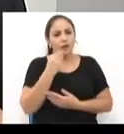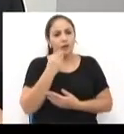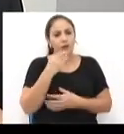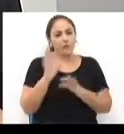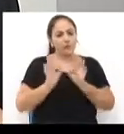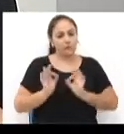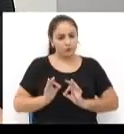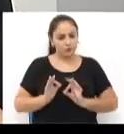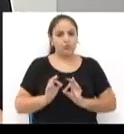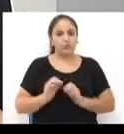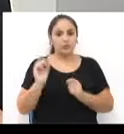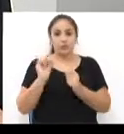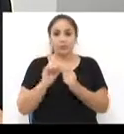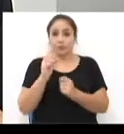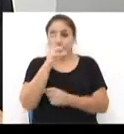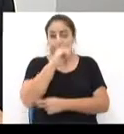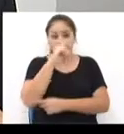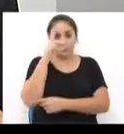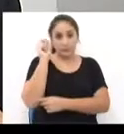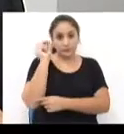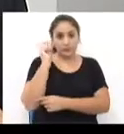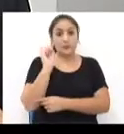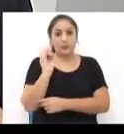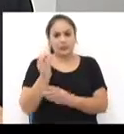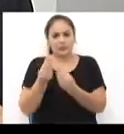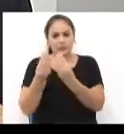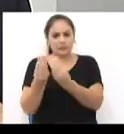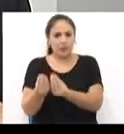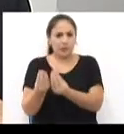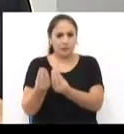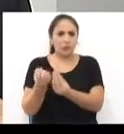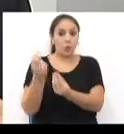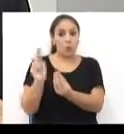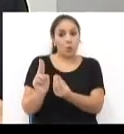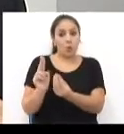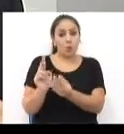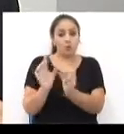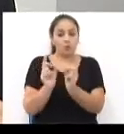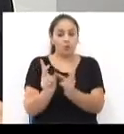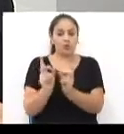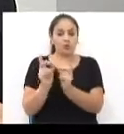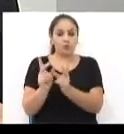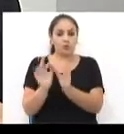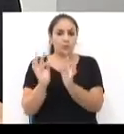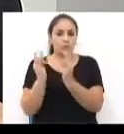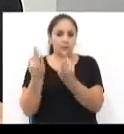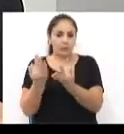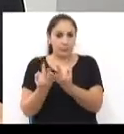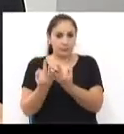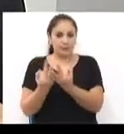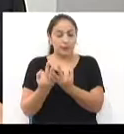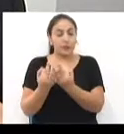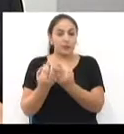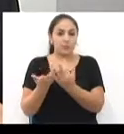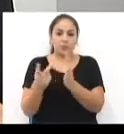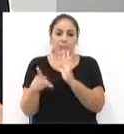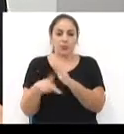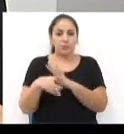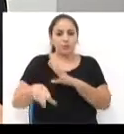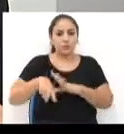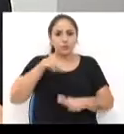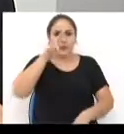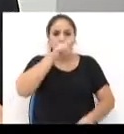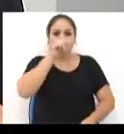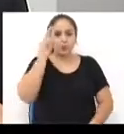relação a esses lotes será feito pelo Executivo. Se será doado, concedido ou vendido para essas famílias, fica a critério do